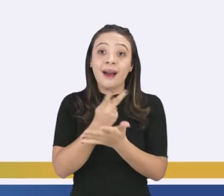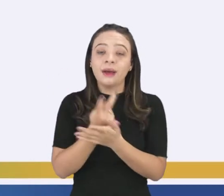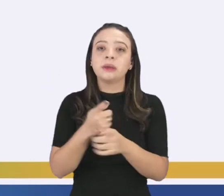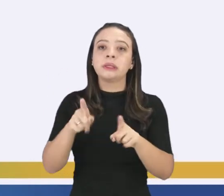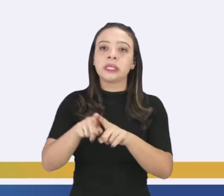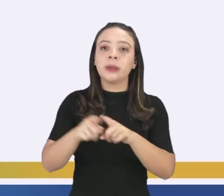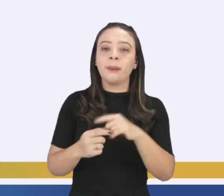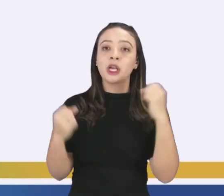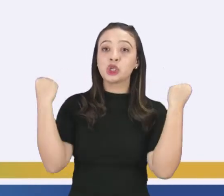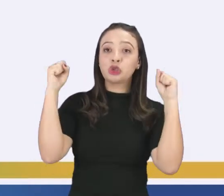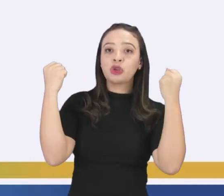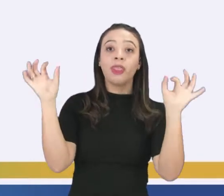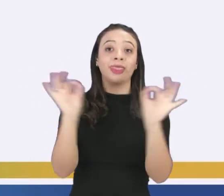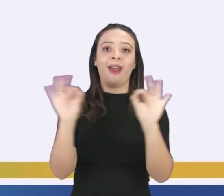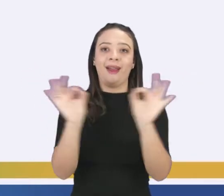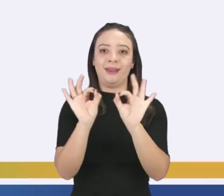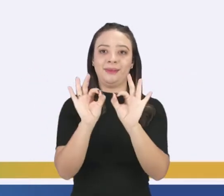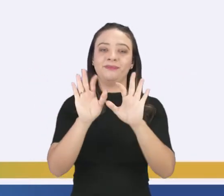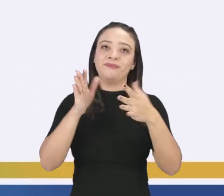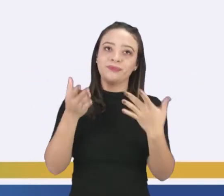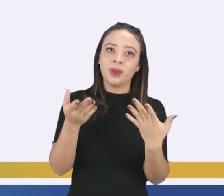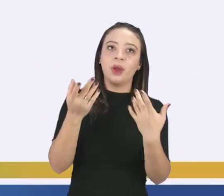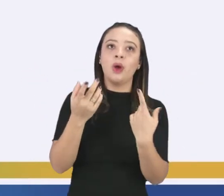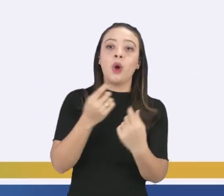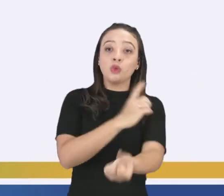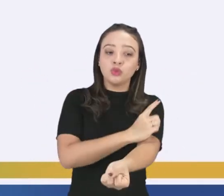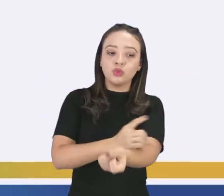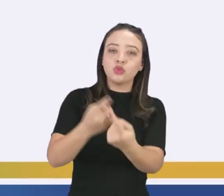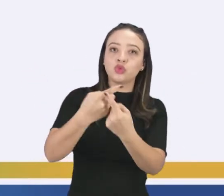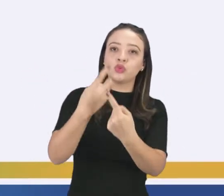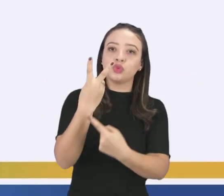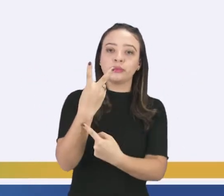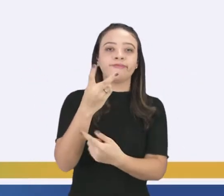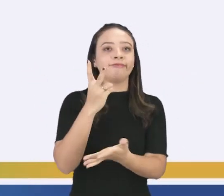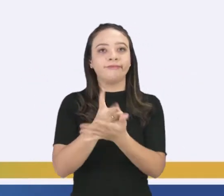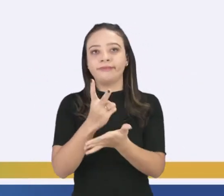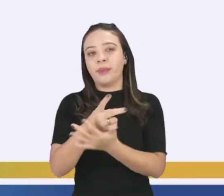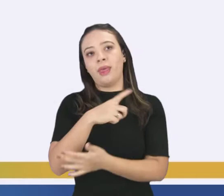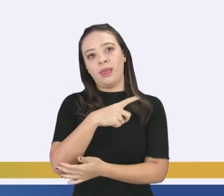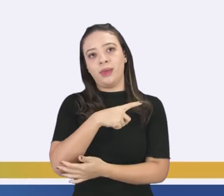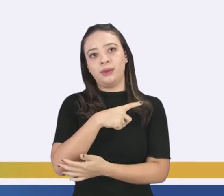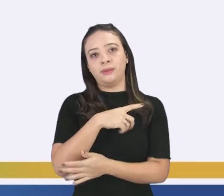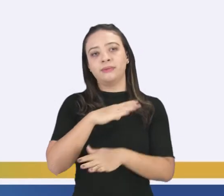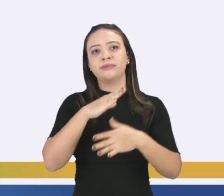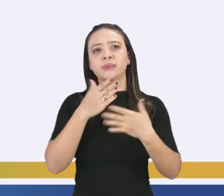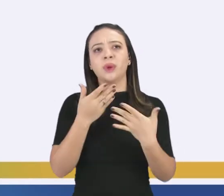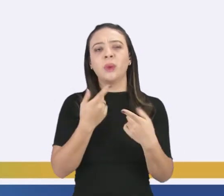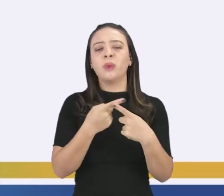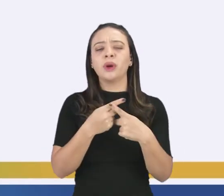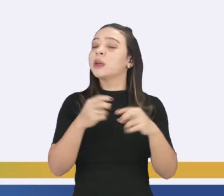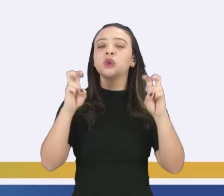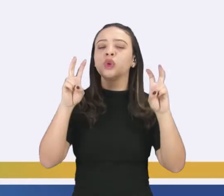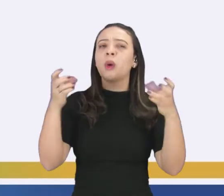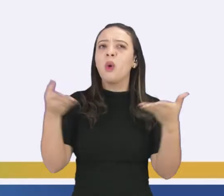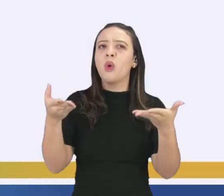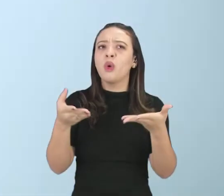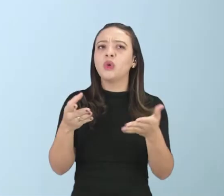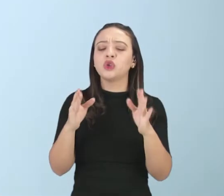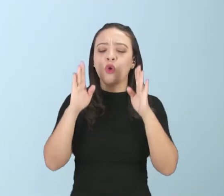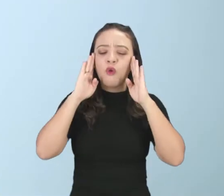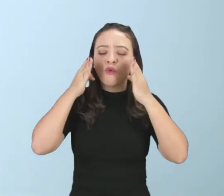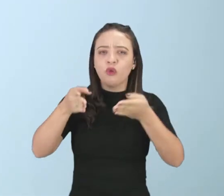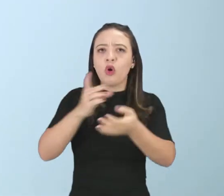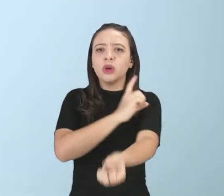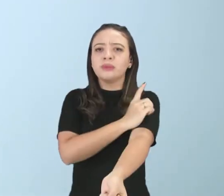O diabetes tipo 2 é cada vez mais frequente em nossa rotina. Lembrando, por que o tema da aula está relacionado ao diabetes tipo